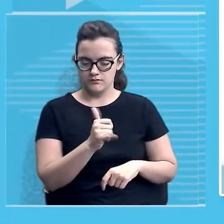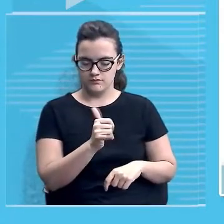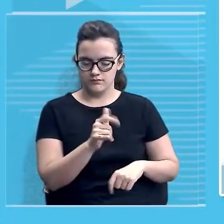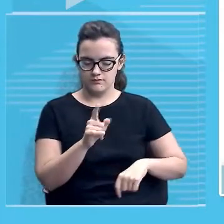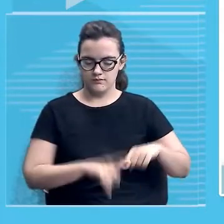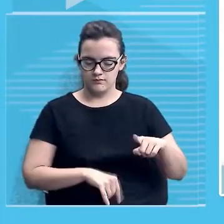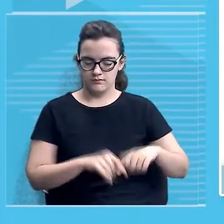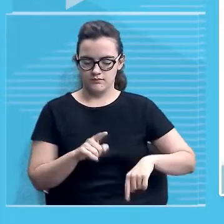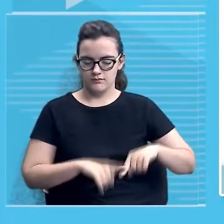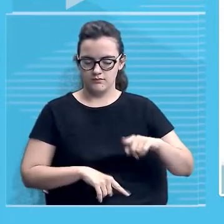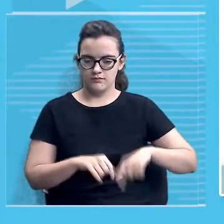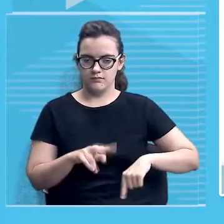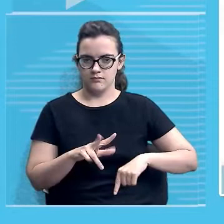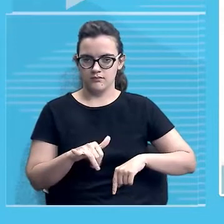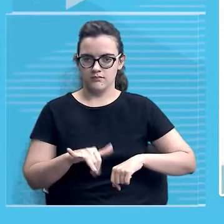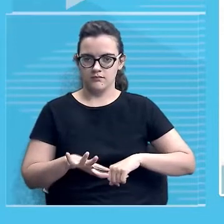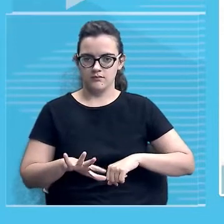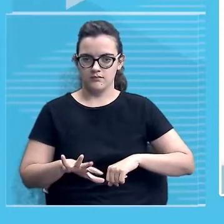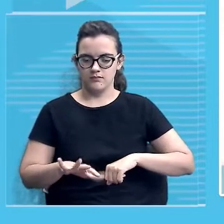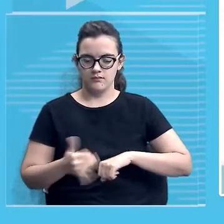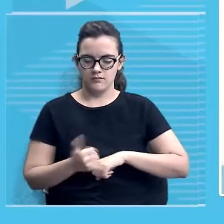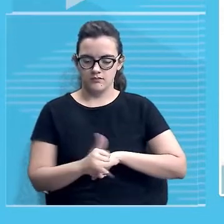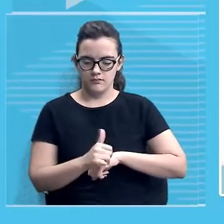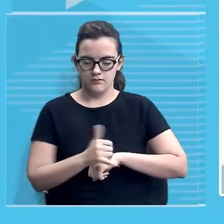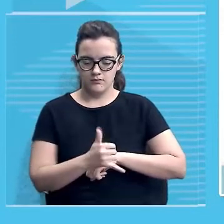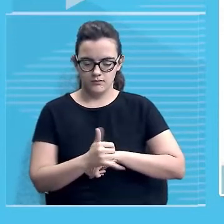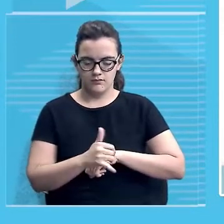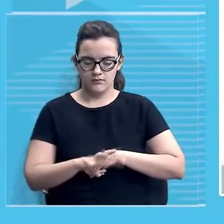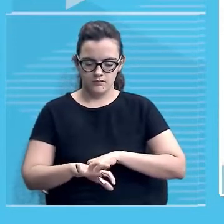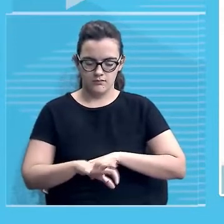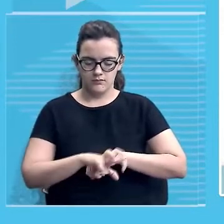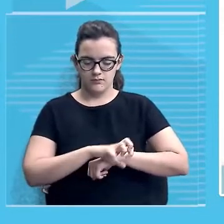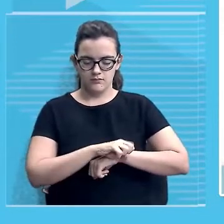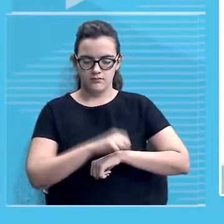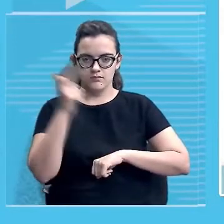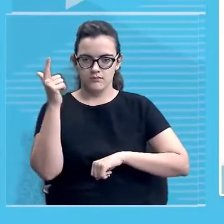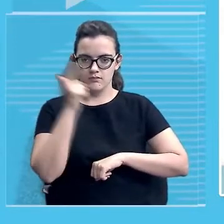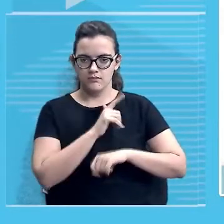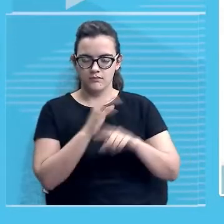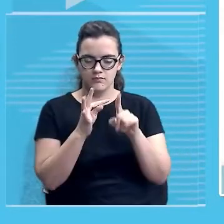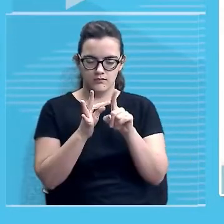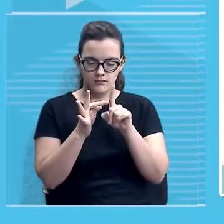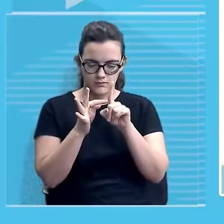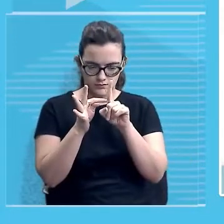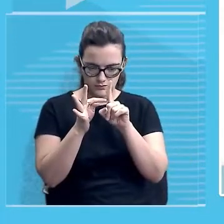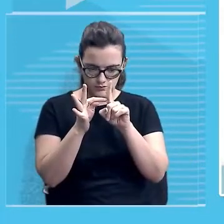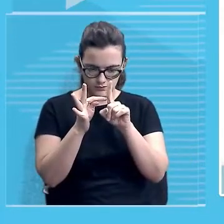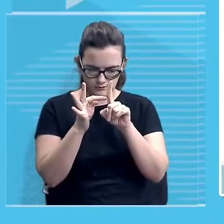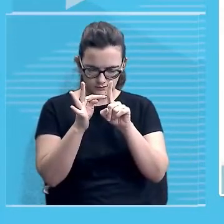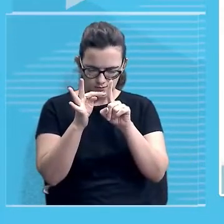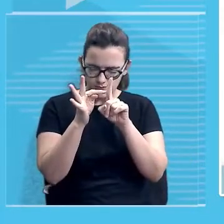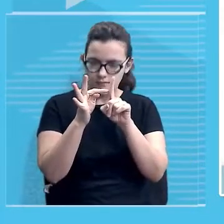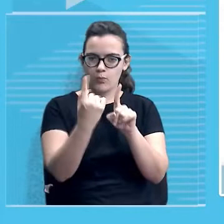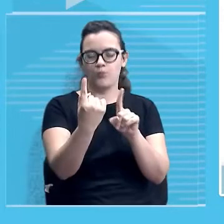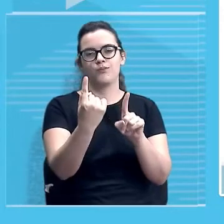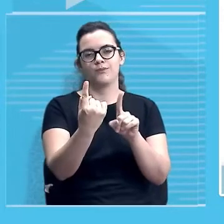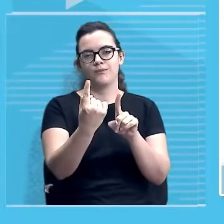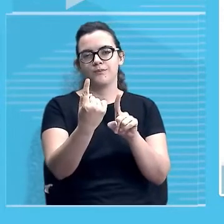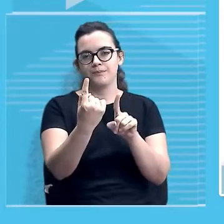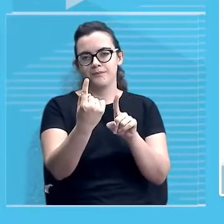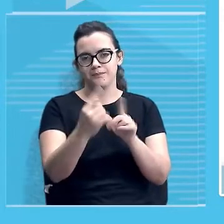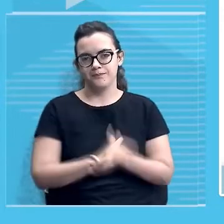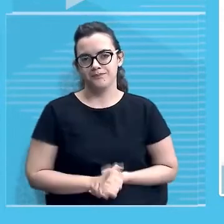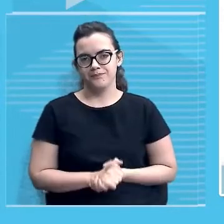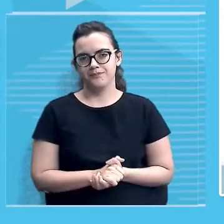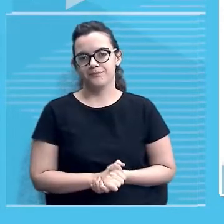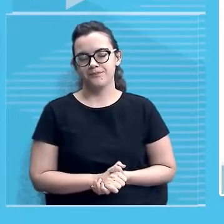o corpo deve adquirir para elevar a sua temperatura em 1 grau Celsius.